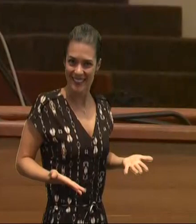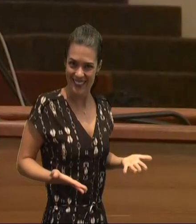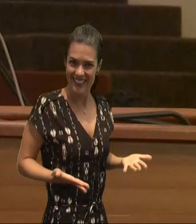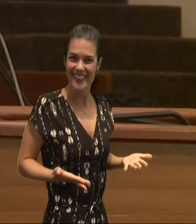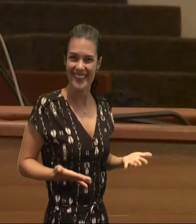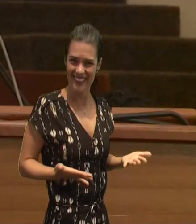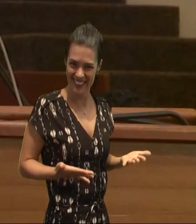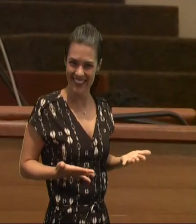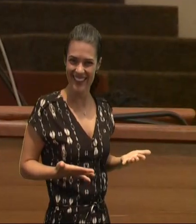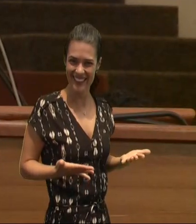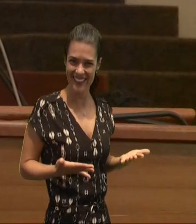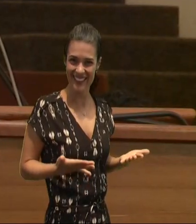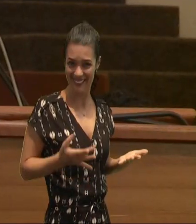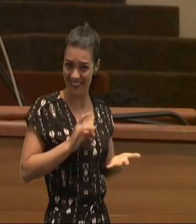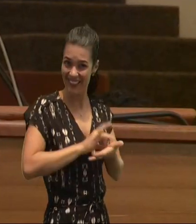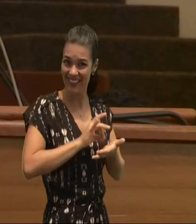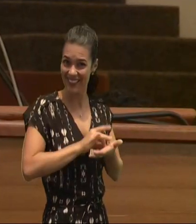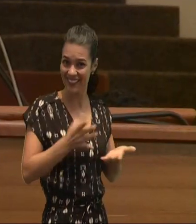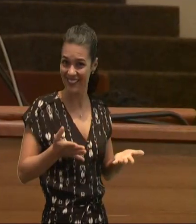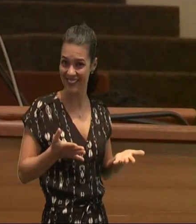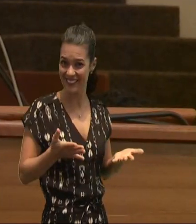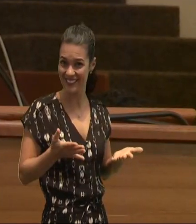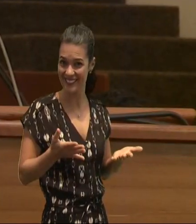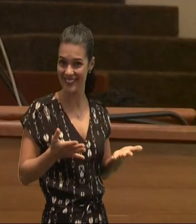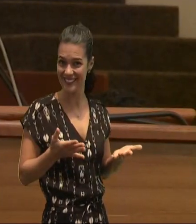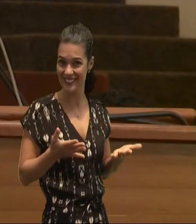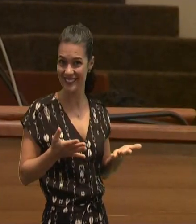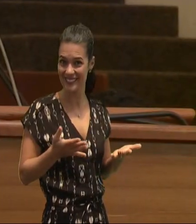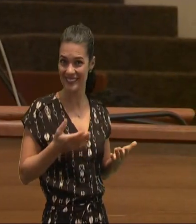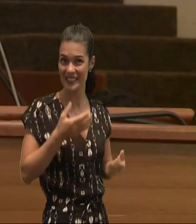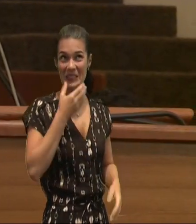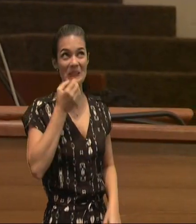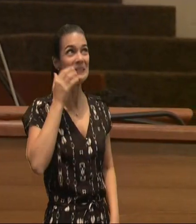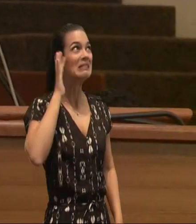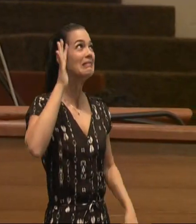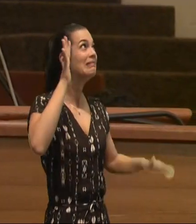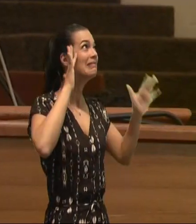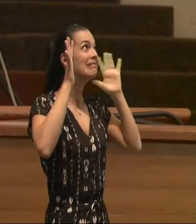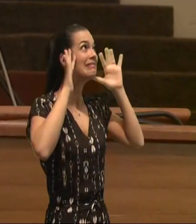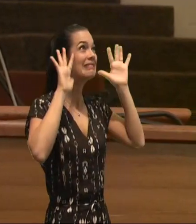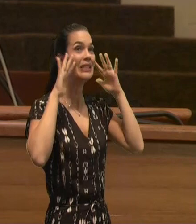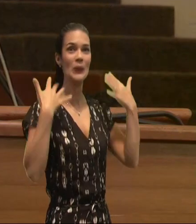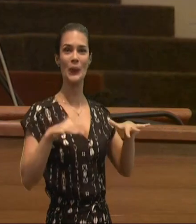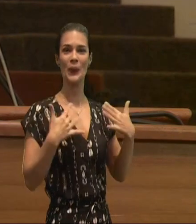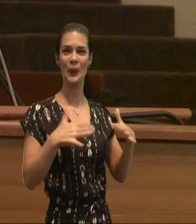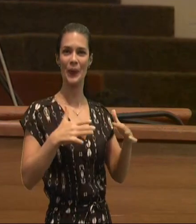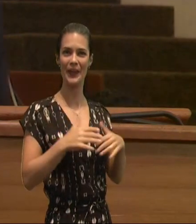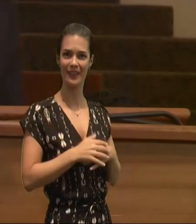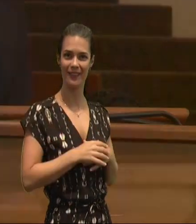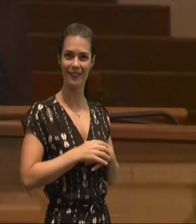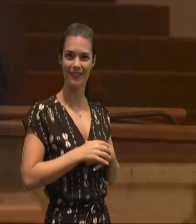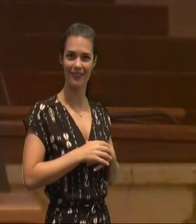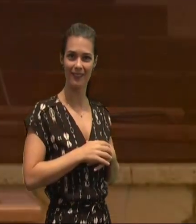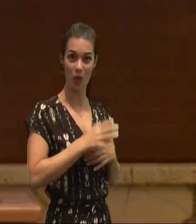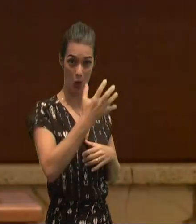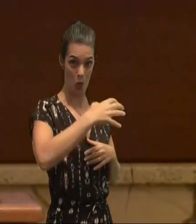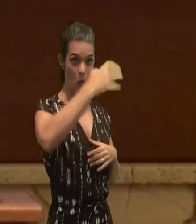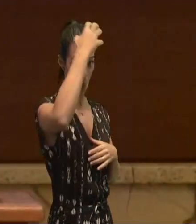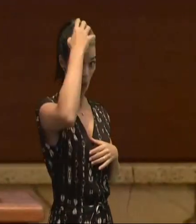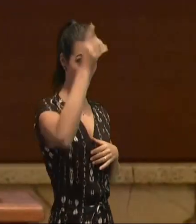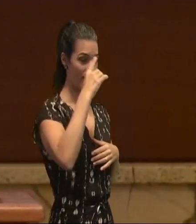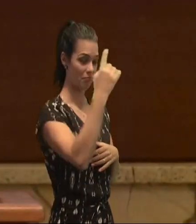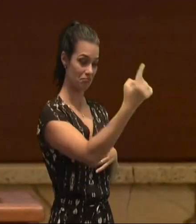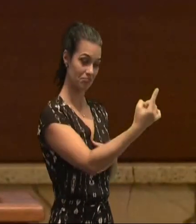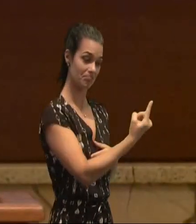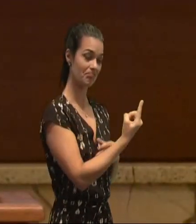impostos. Este homem pode ter pensado em muitas coisas. E Davi ali chega, talvez humilde